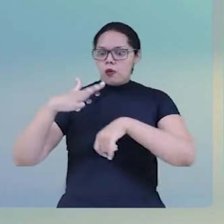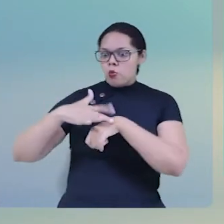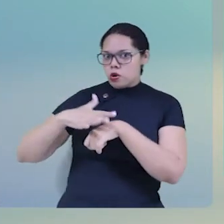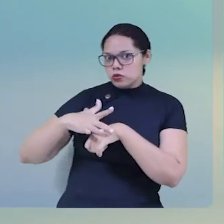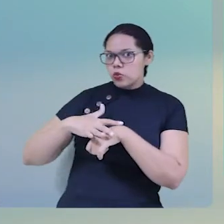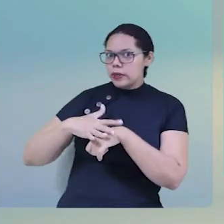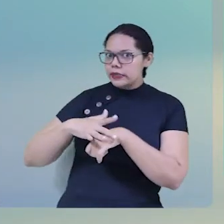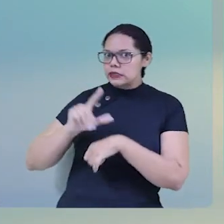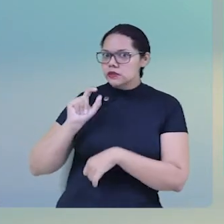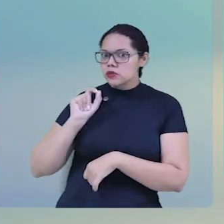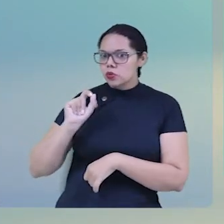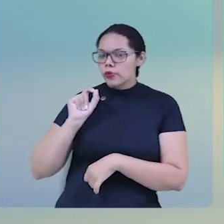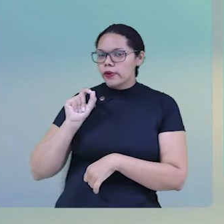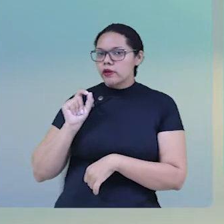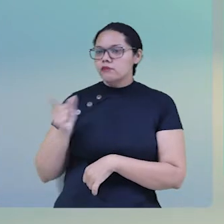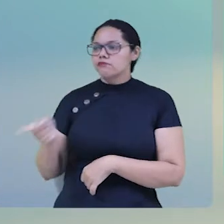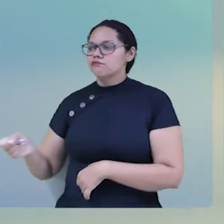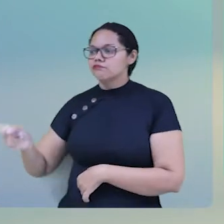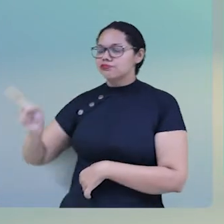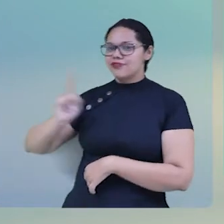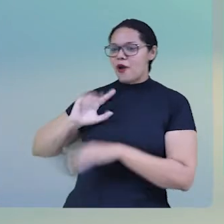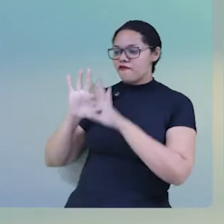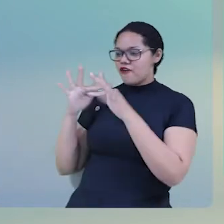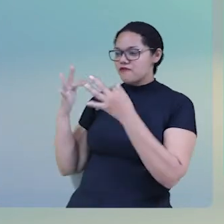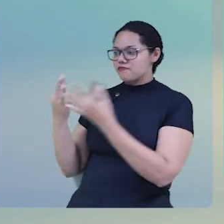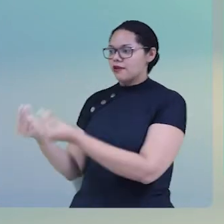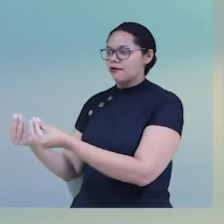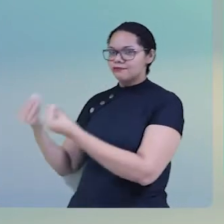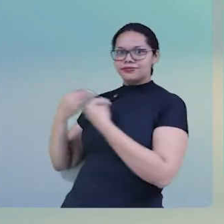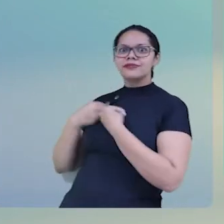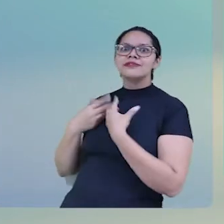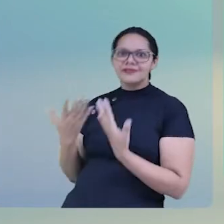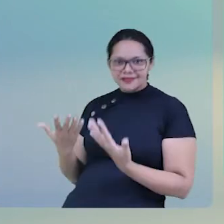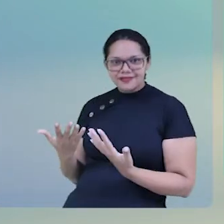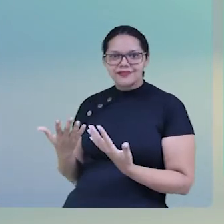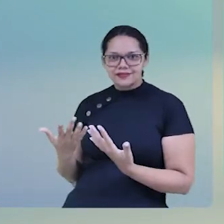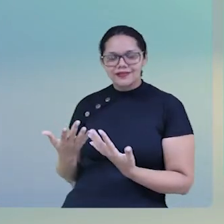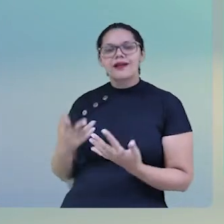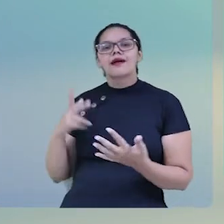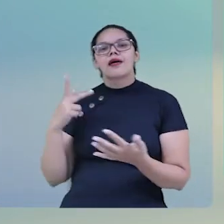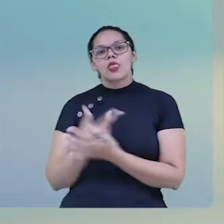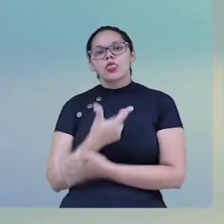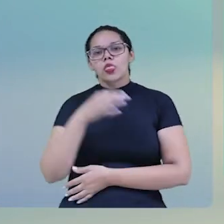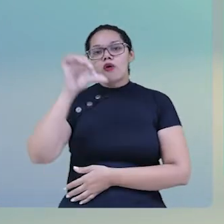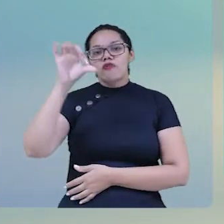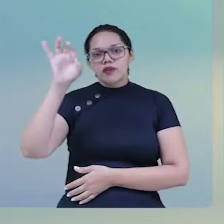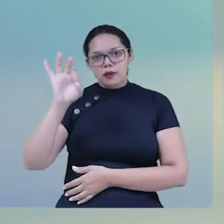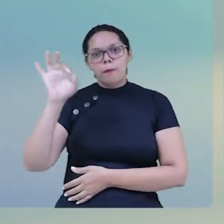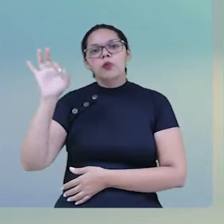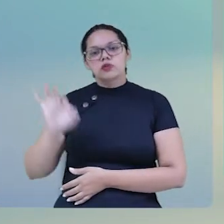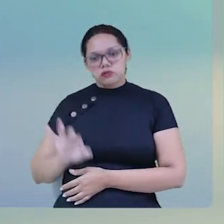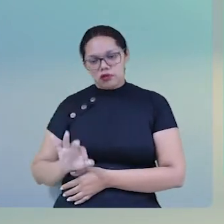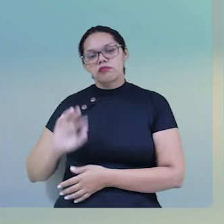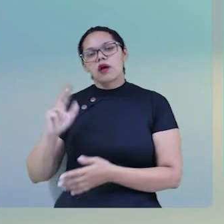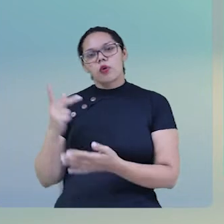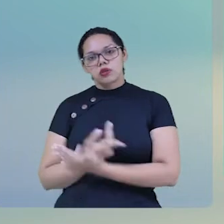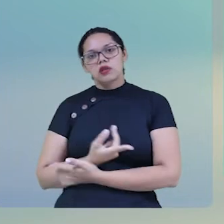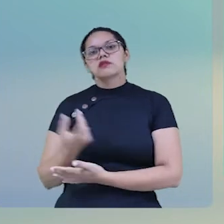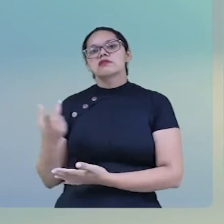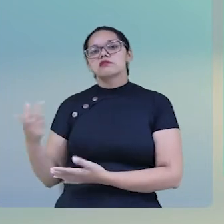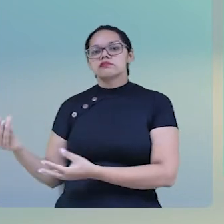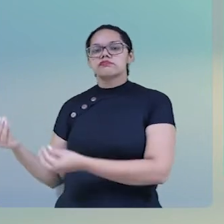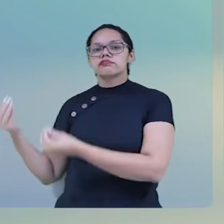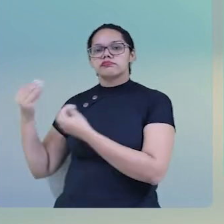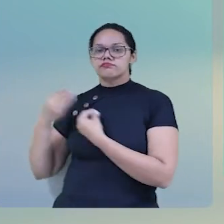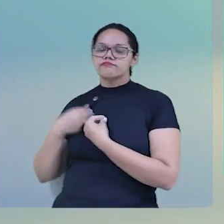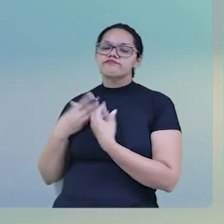É uma doença herdada dos pais em 90% dos casos, né? É uma doença hereditária, mas há